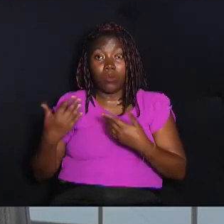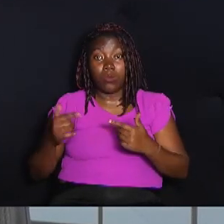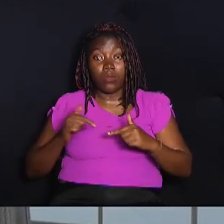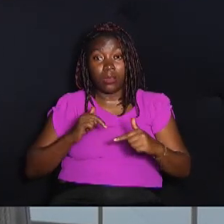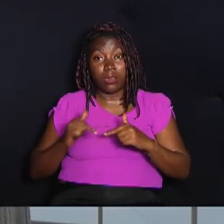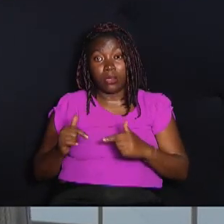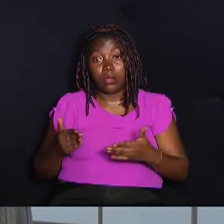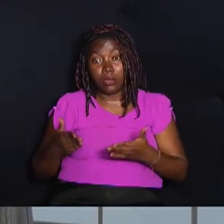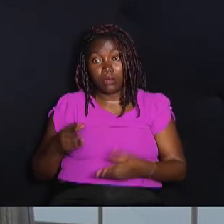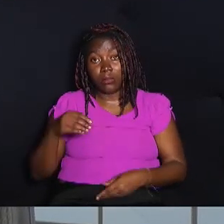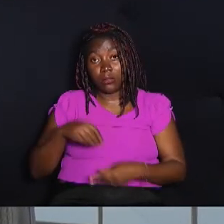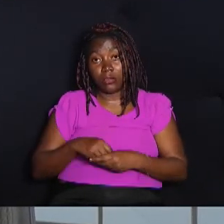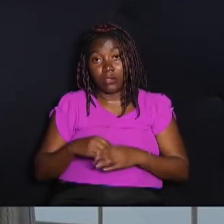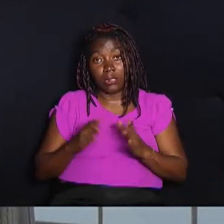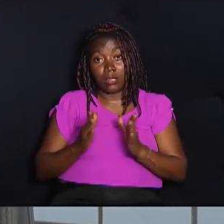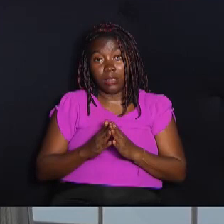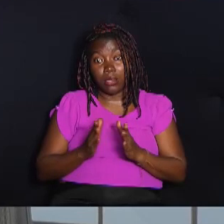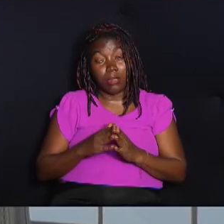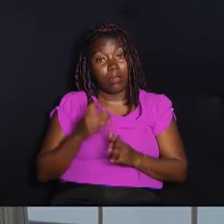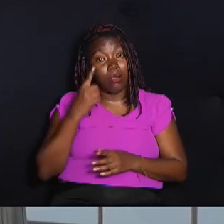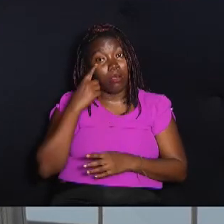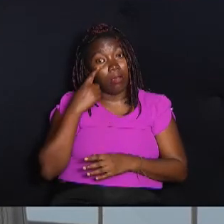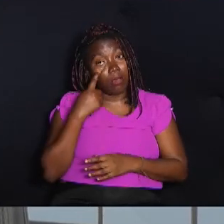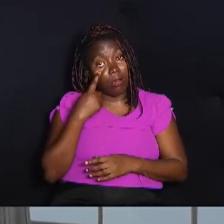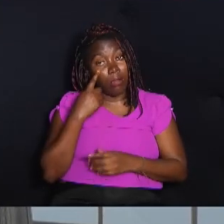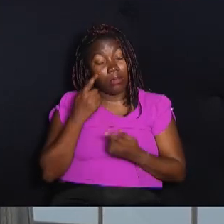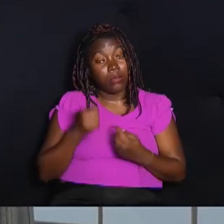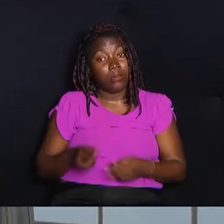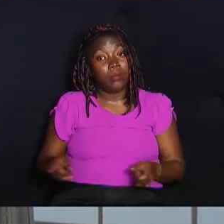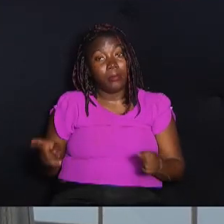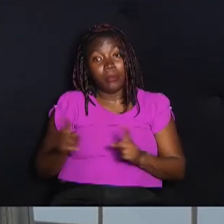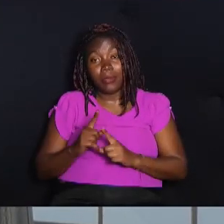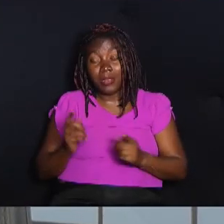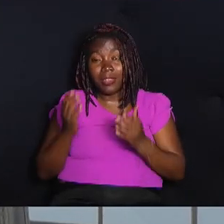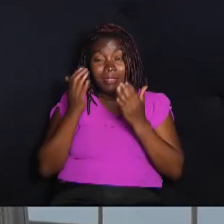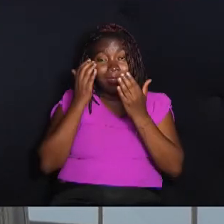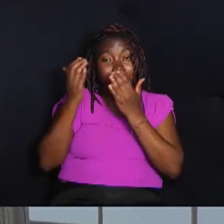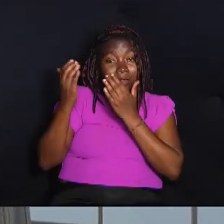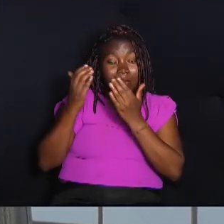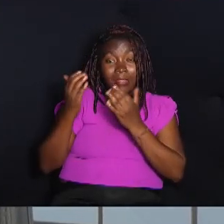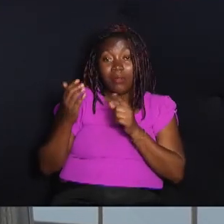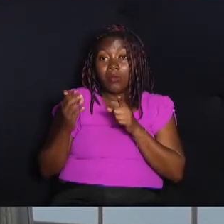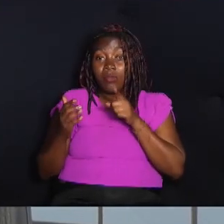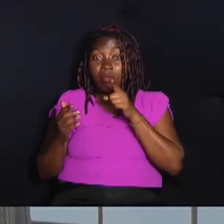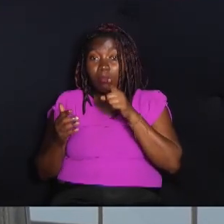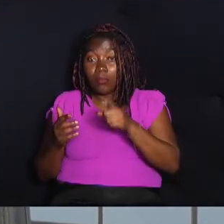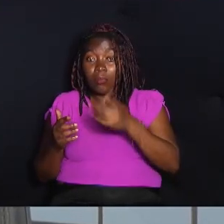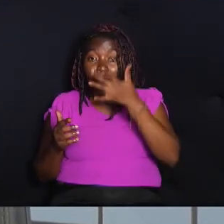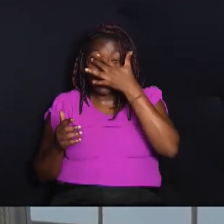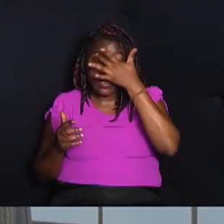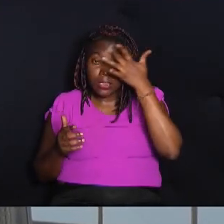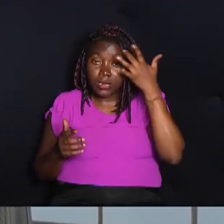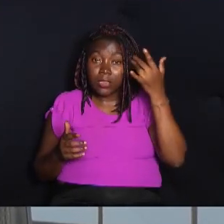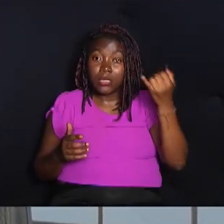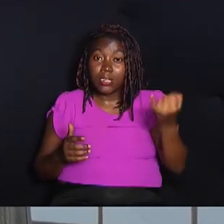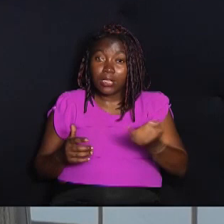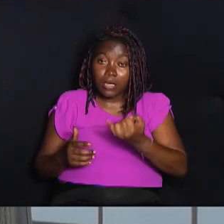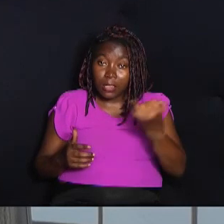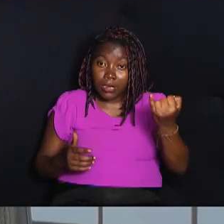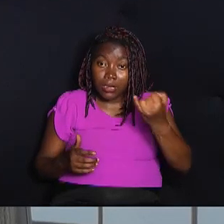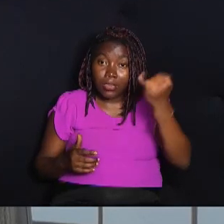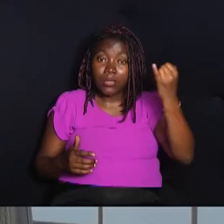da casa, olha, não precisa se comparar, ou você é uma pessoa importante, valorizar